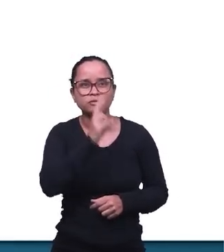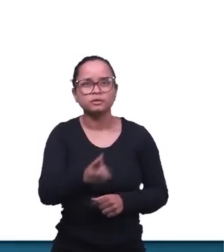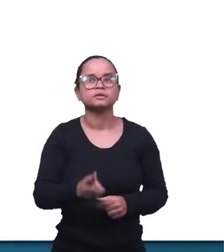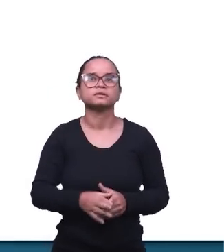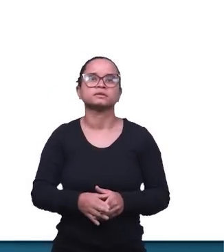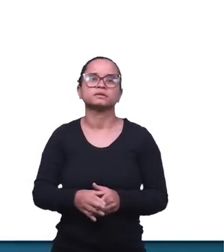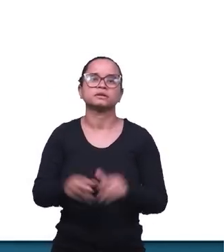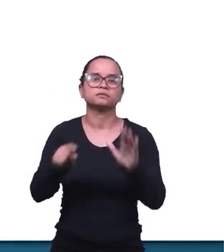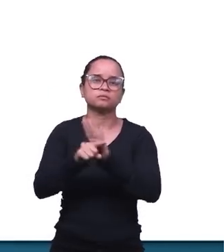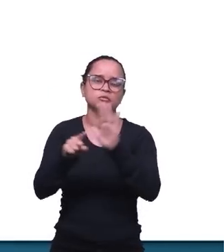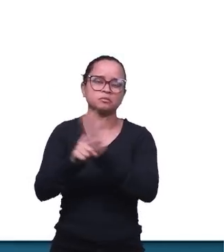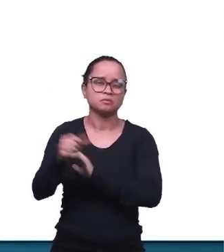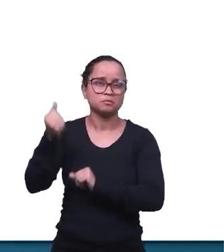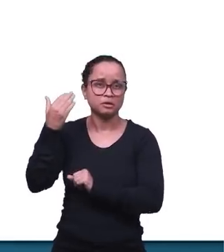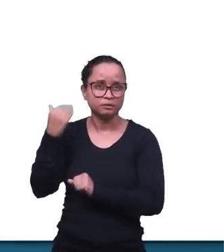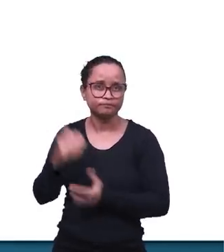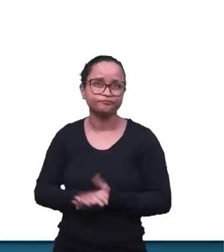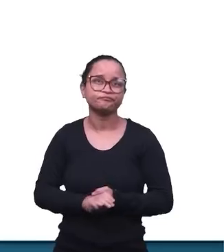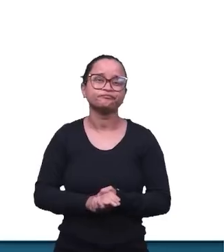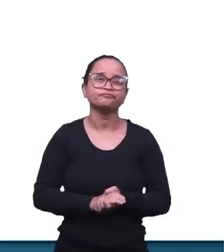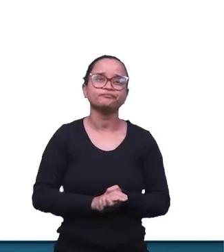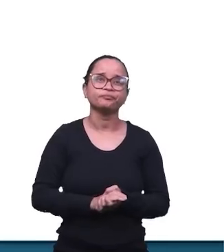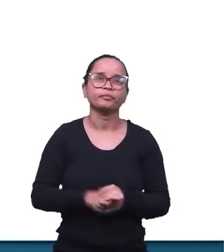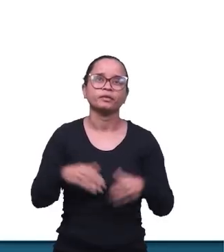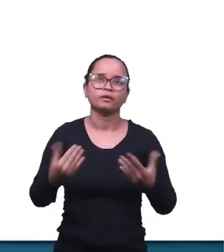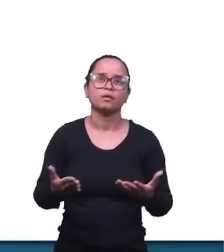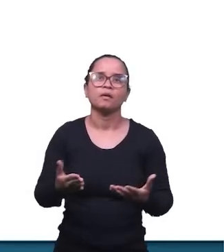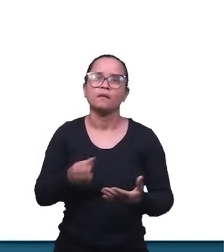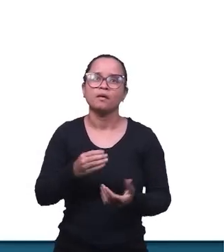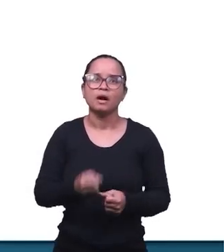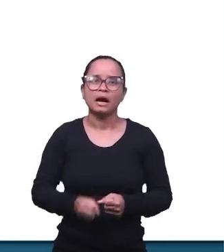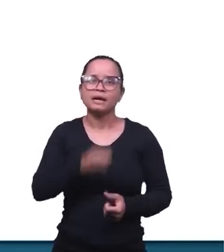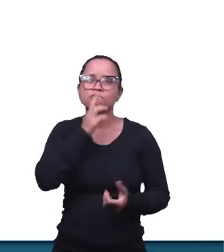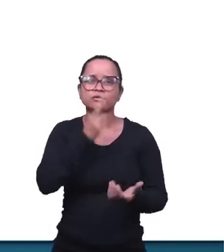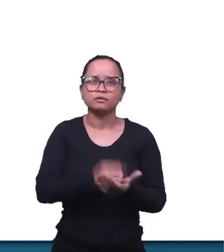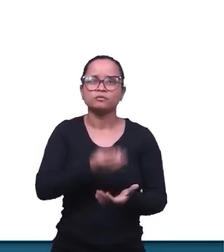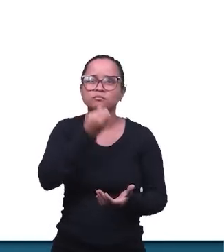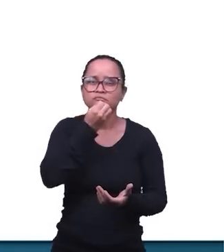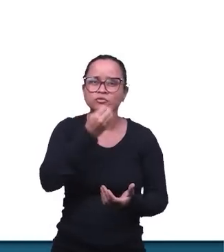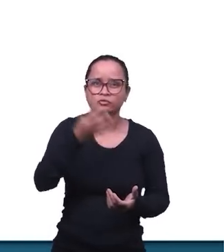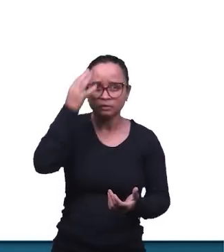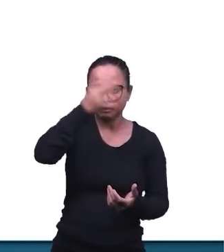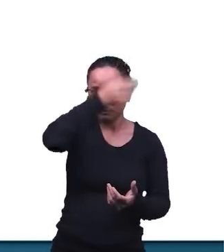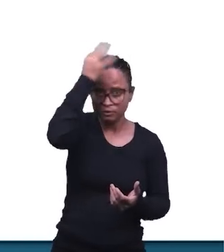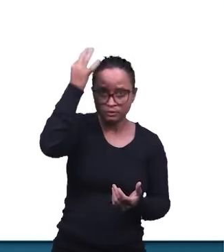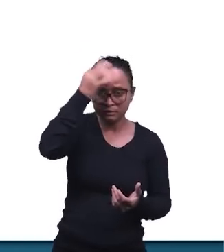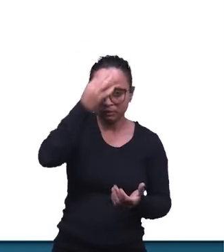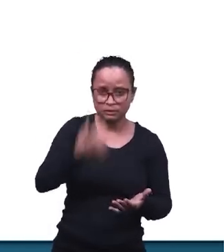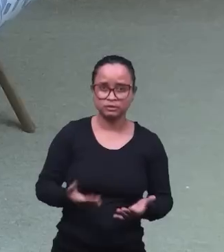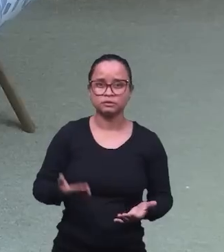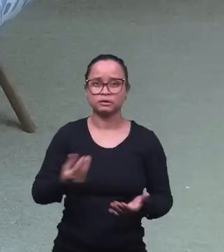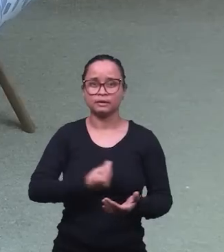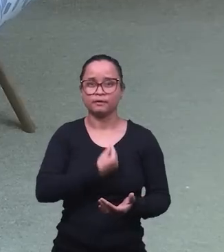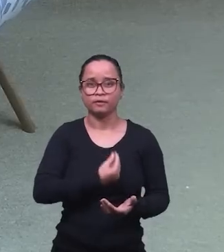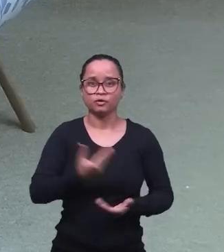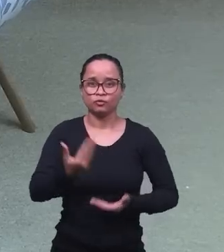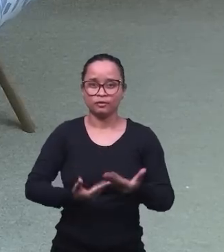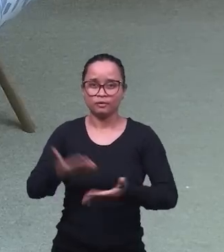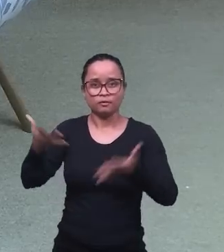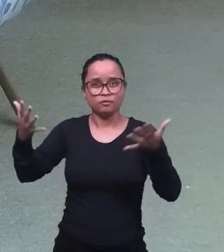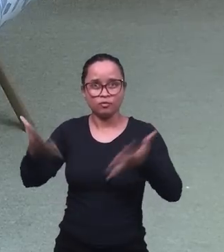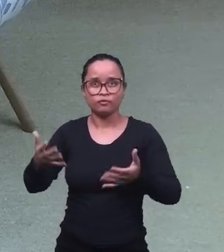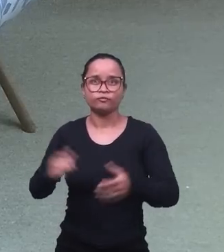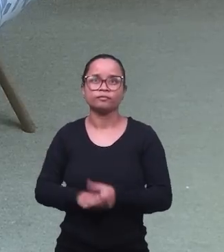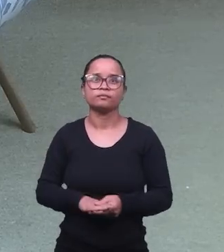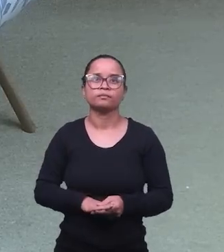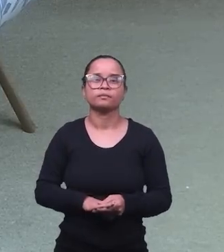4, quais os benefícios dessas operações do Espírito Santo na vida da igreja hoje? Até já comentamos um pouco